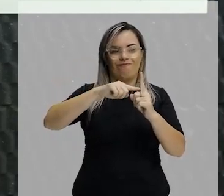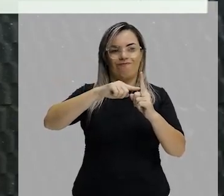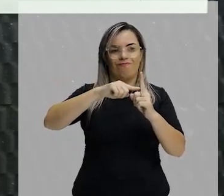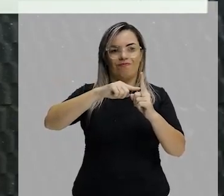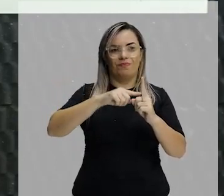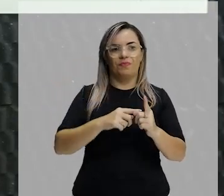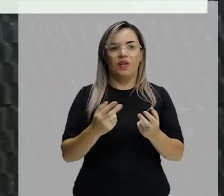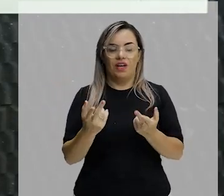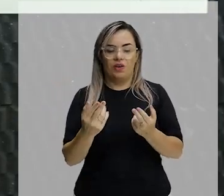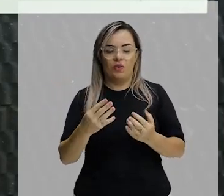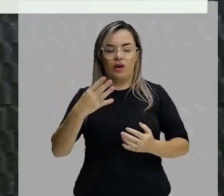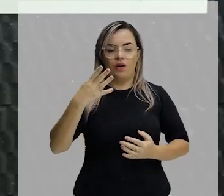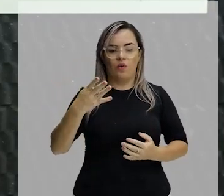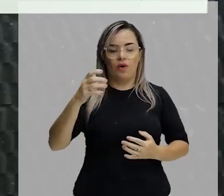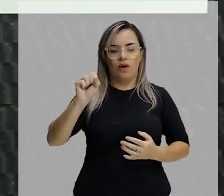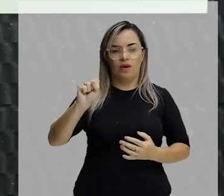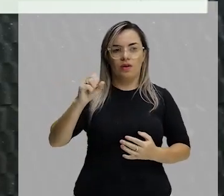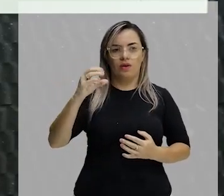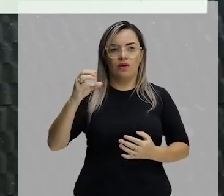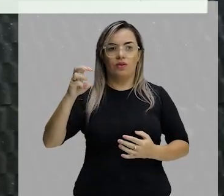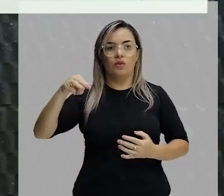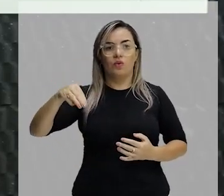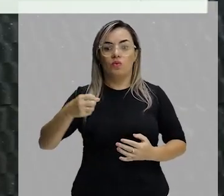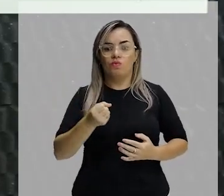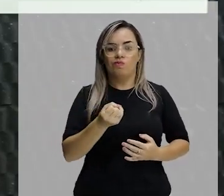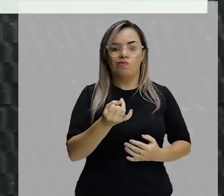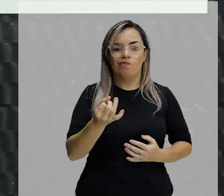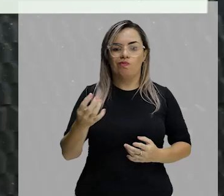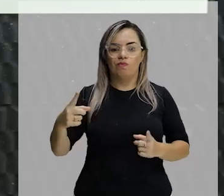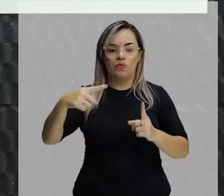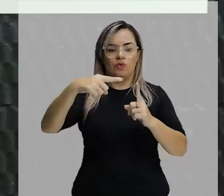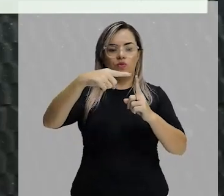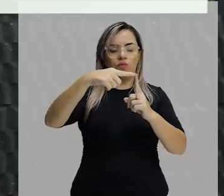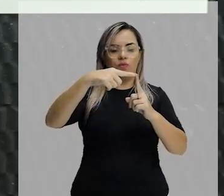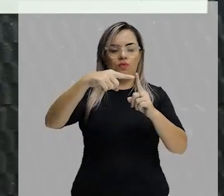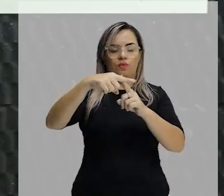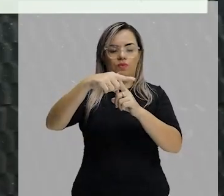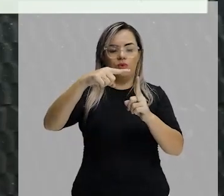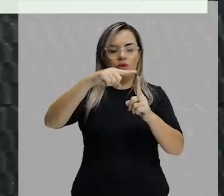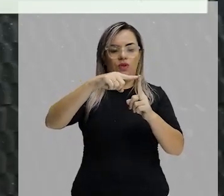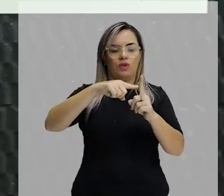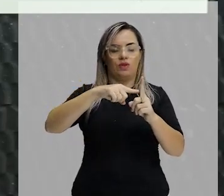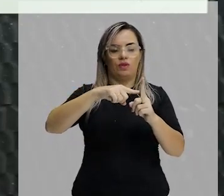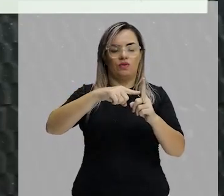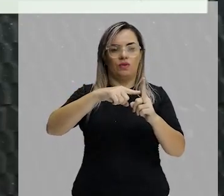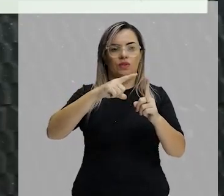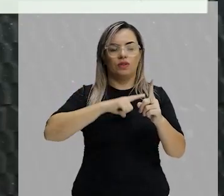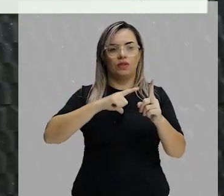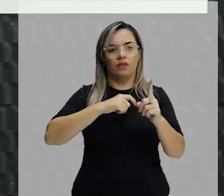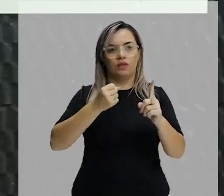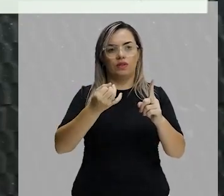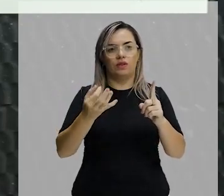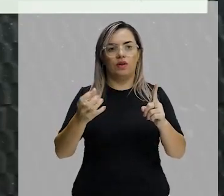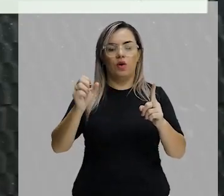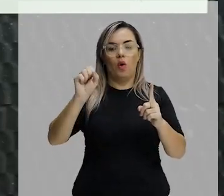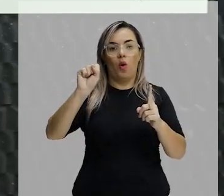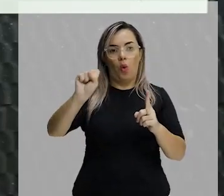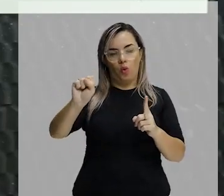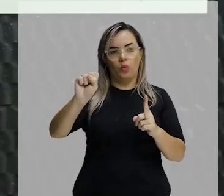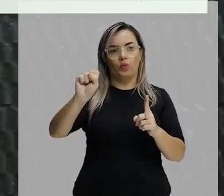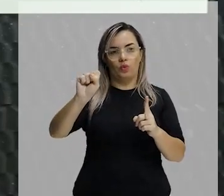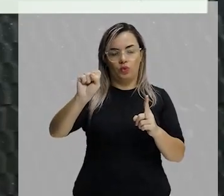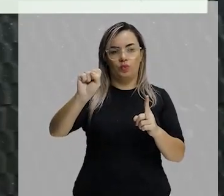arestas. Quantas arestas você tem em um cubo? São 8. 1, 2, 3,